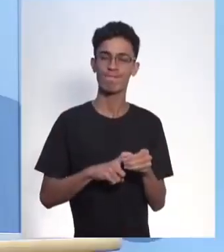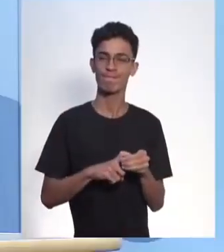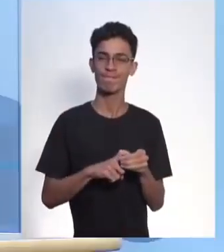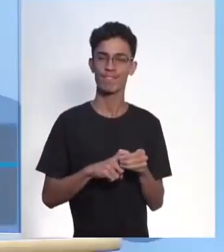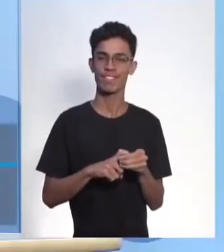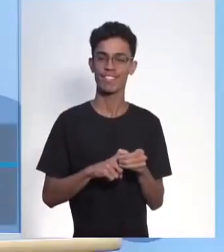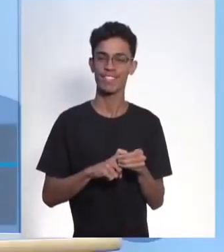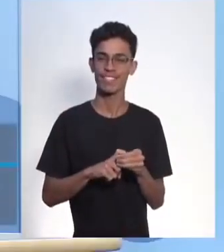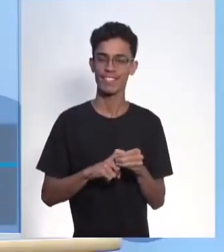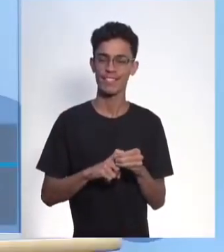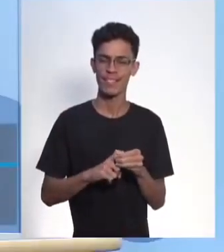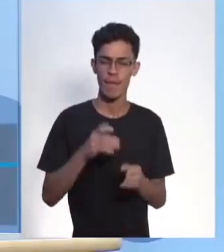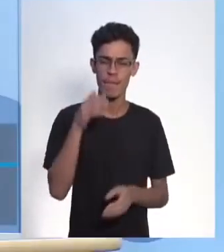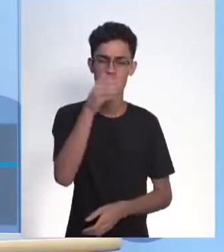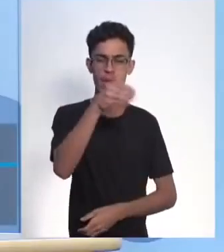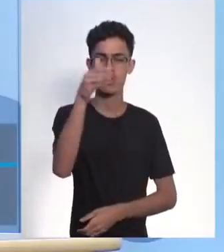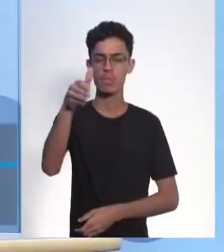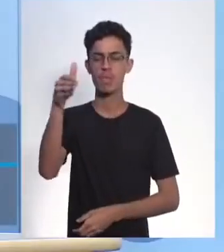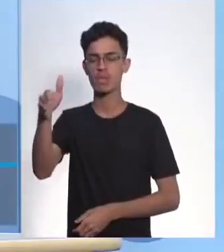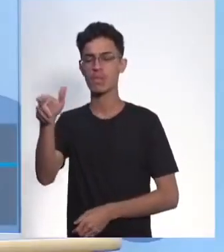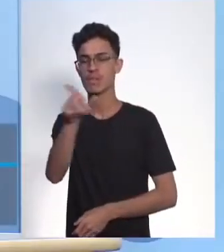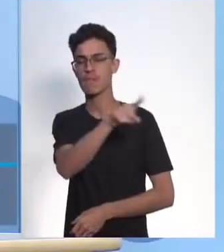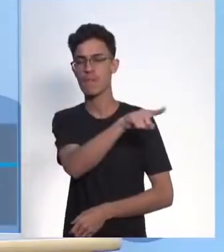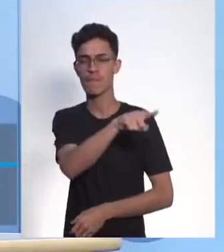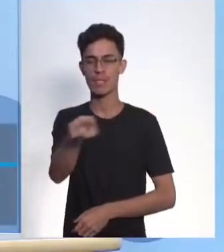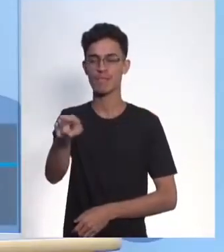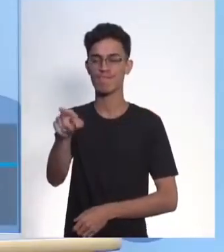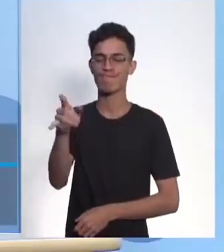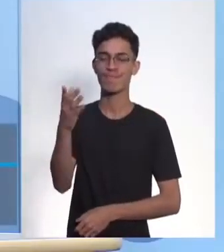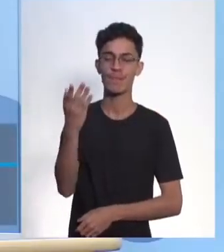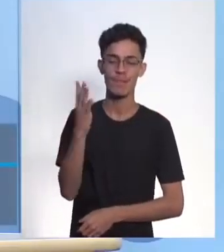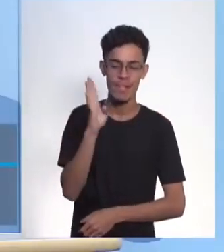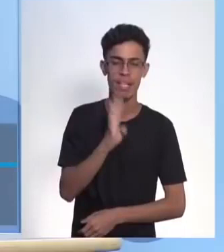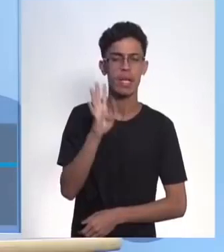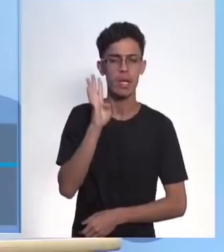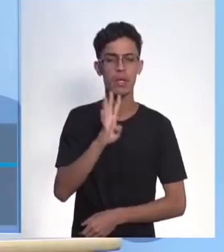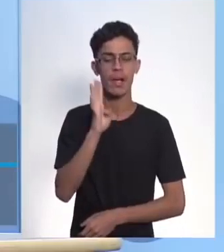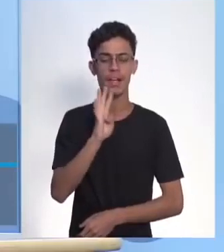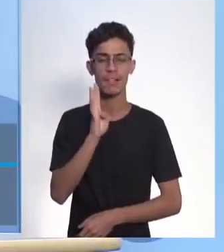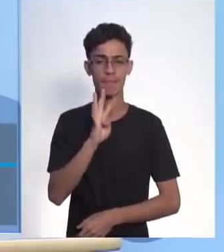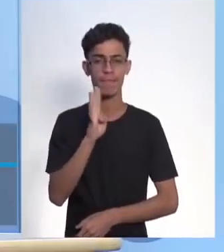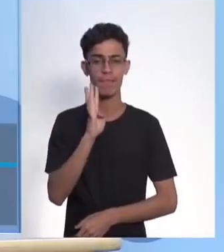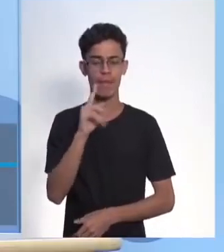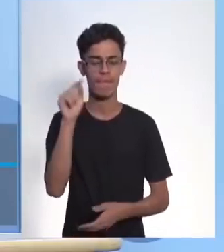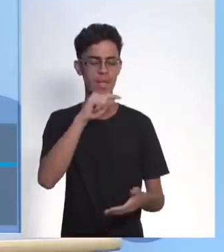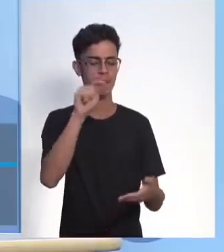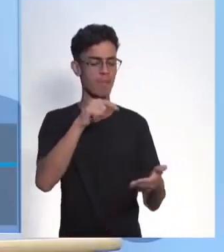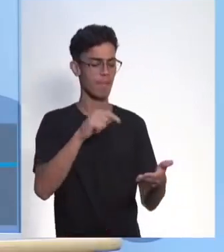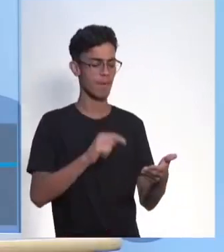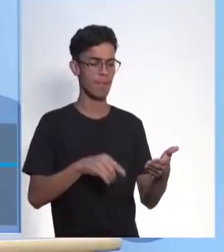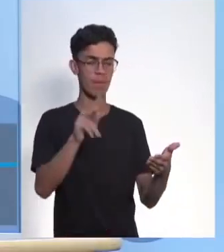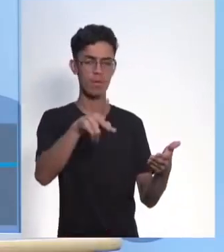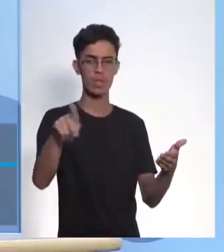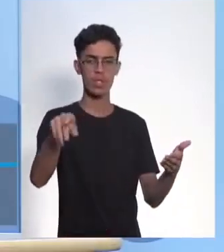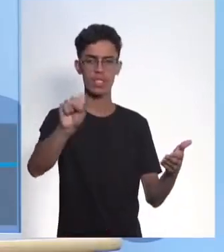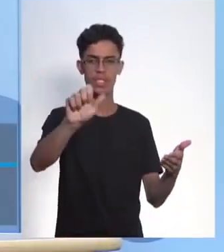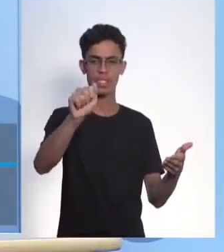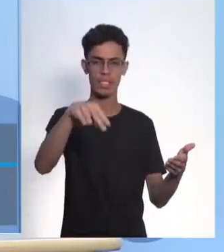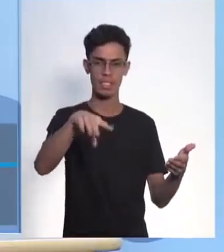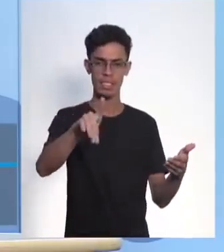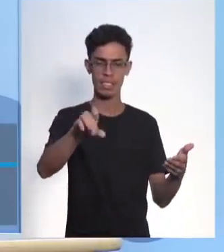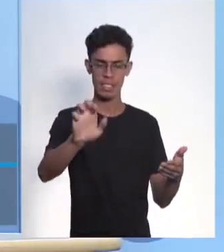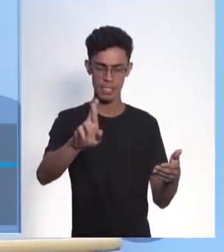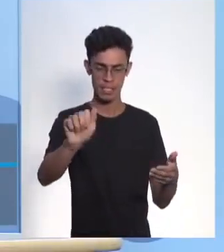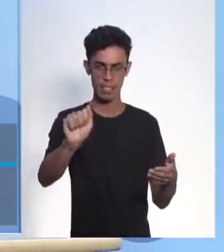Voltamos. Muitas participações bem legais aqui, professor Carlos. Bom, vamos lá. A Pro Sandra, ela respondeu racismo